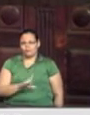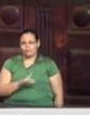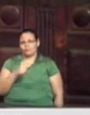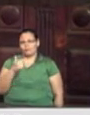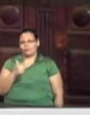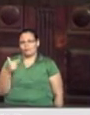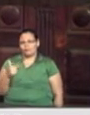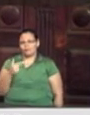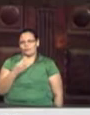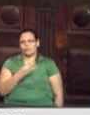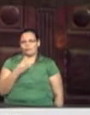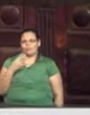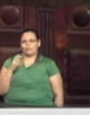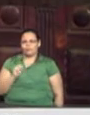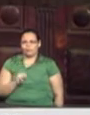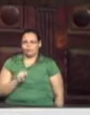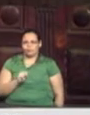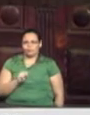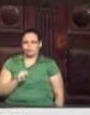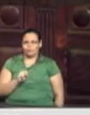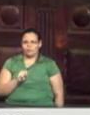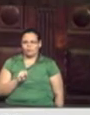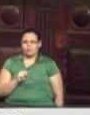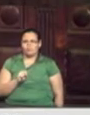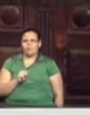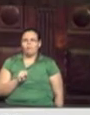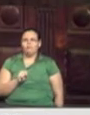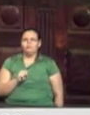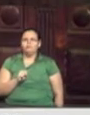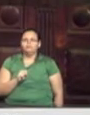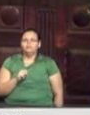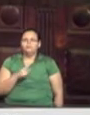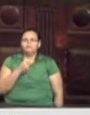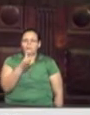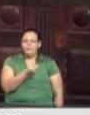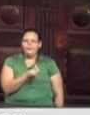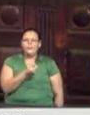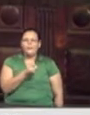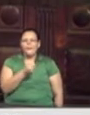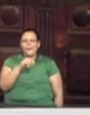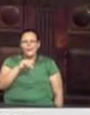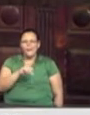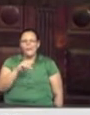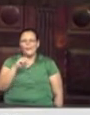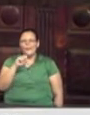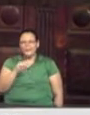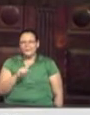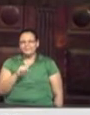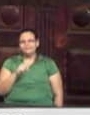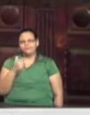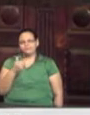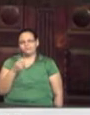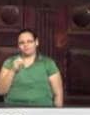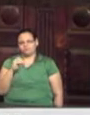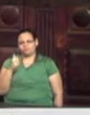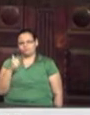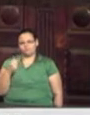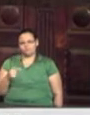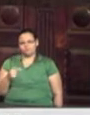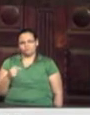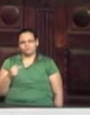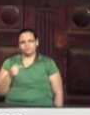2248, ele bota 2 números, né? O ofício que é 698/2017. Tenho a honra de restituir a Vossa